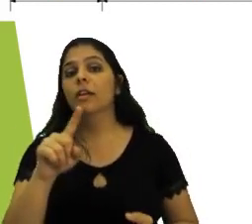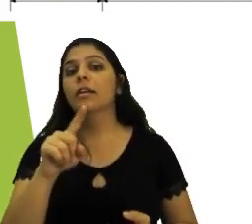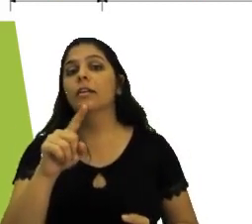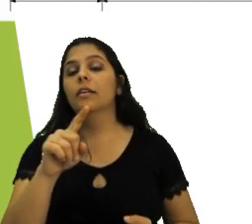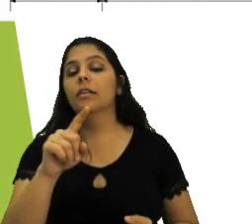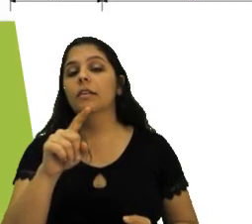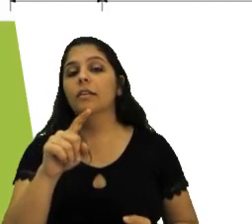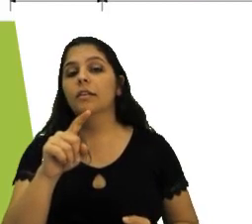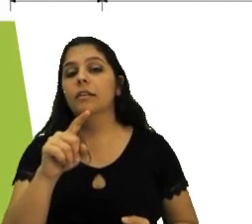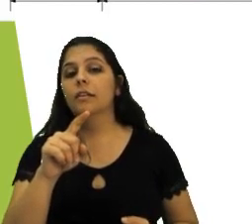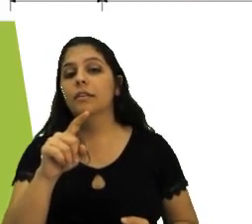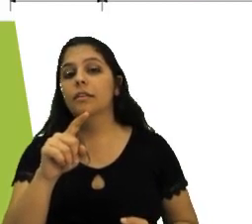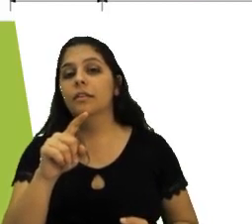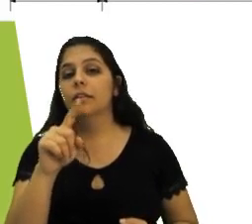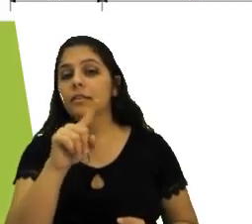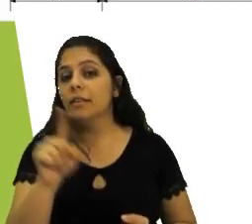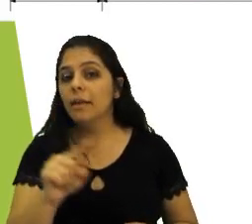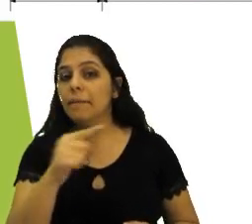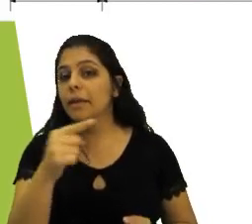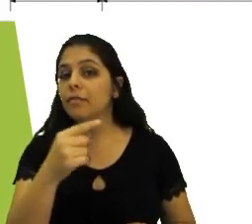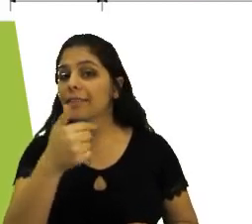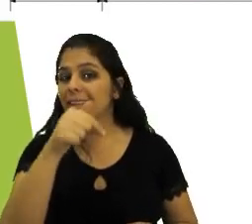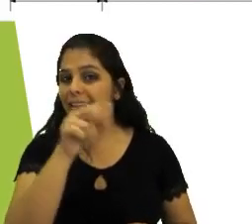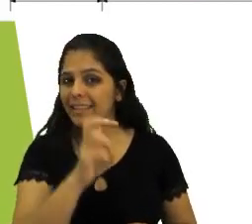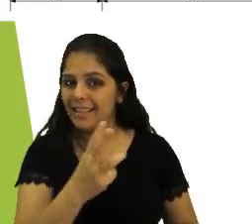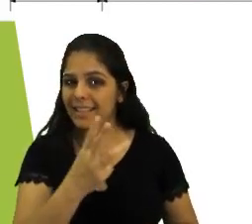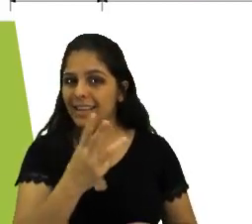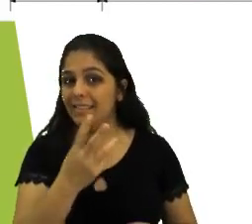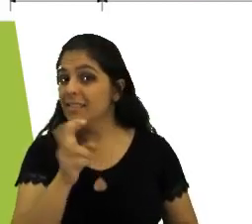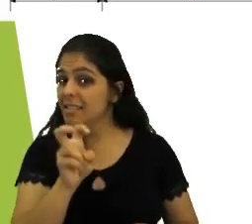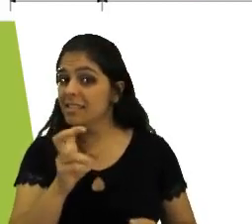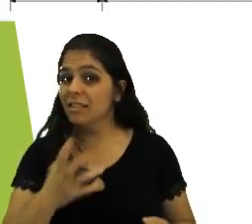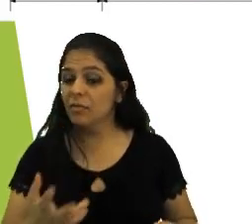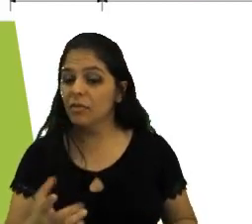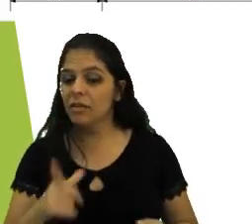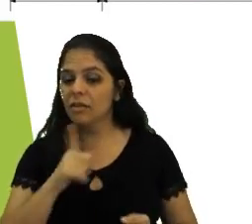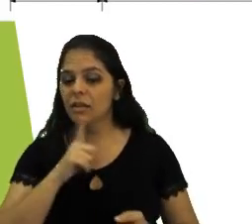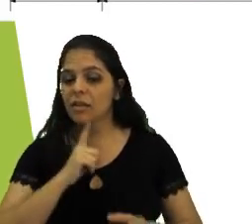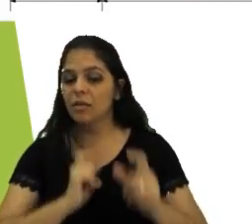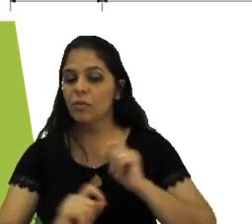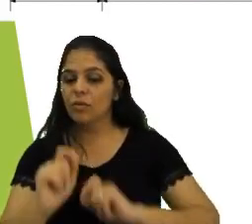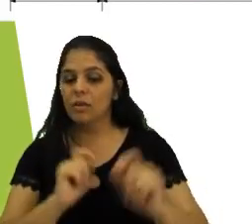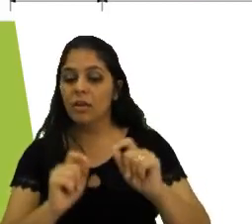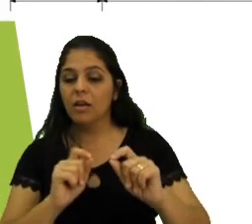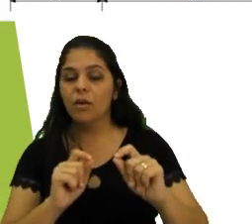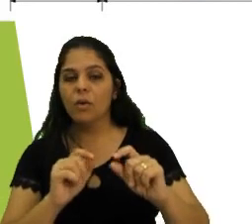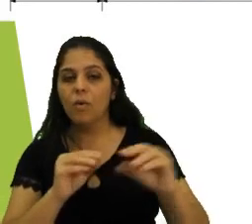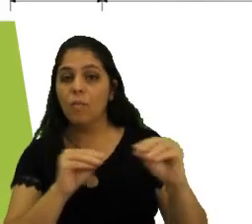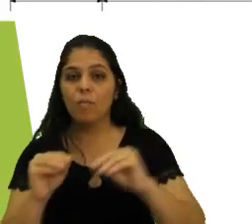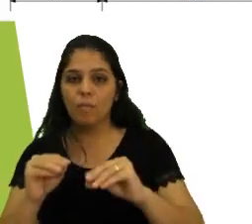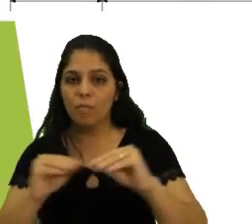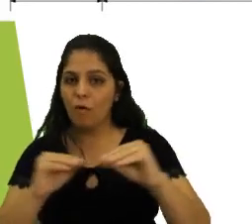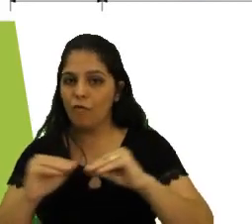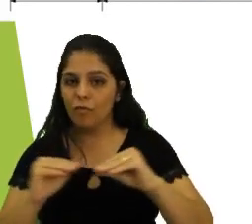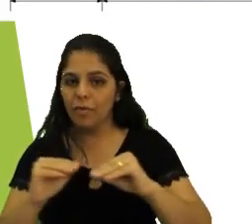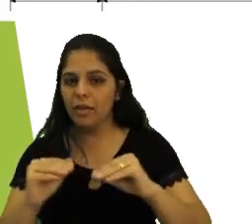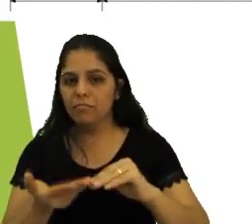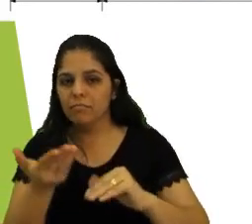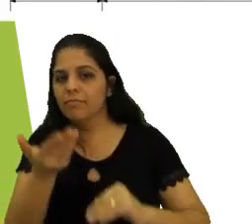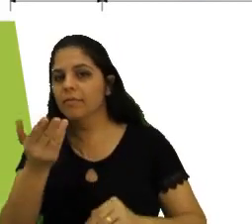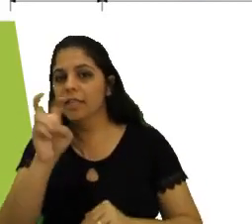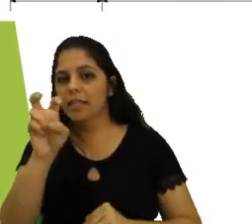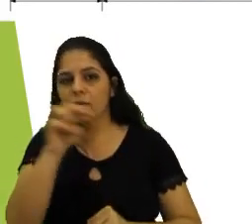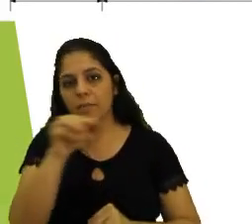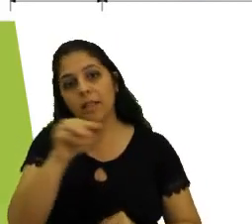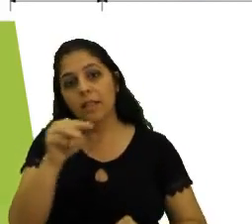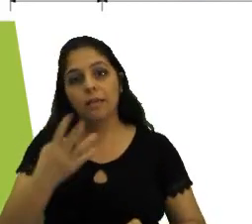z menos 63 e 5, né? Então, eu tenho um deslocamento para cima aqui de 5 milímetros, tá? E